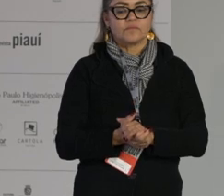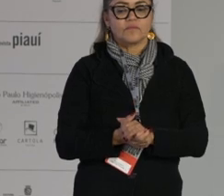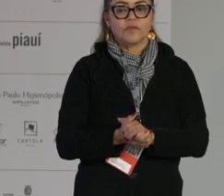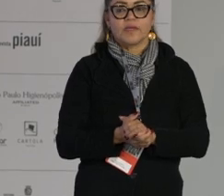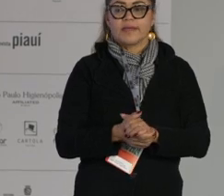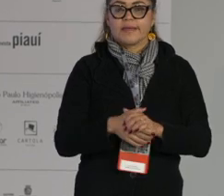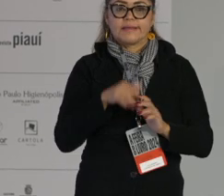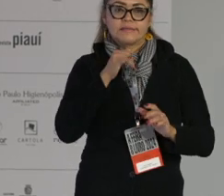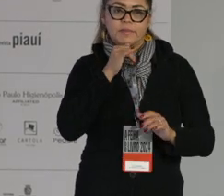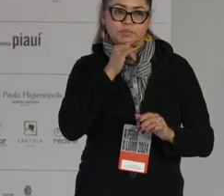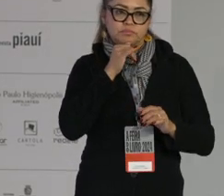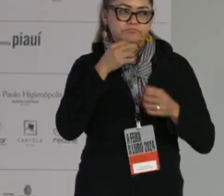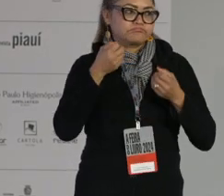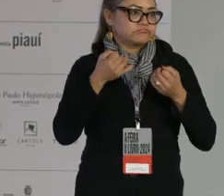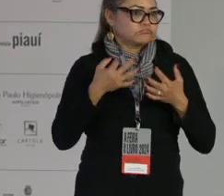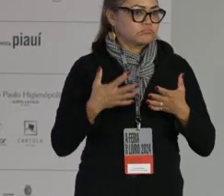Né,